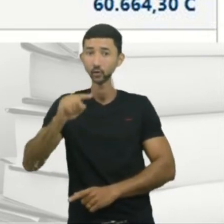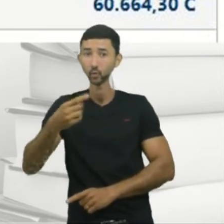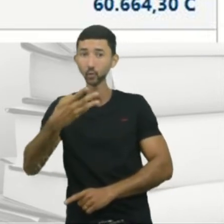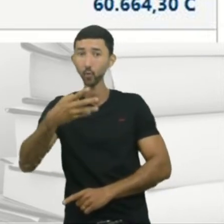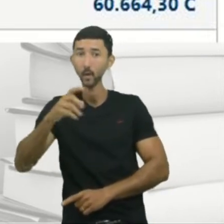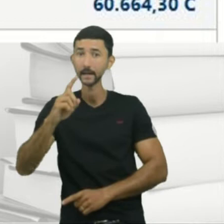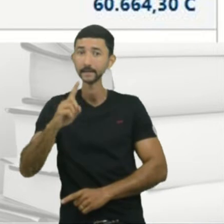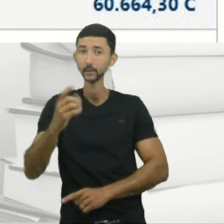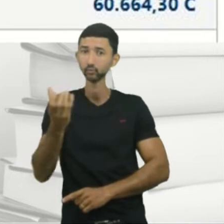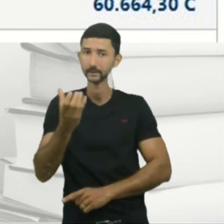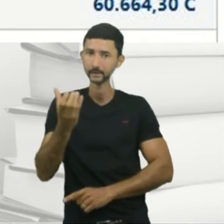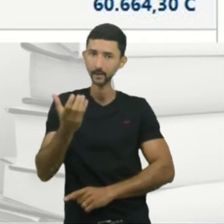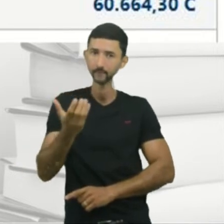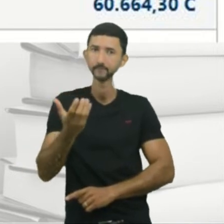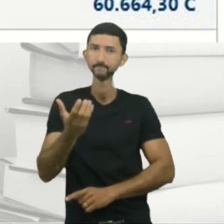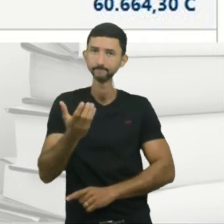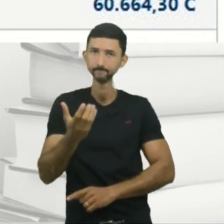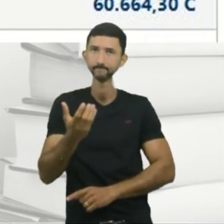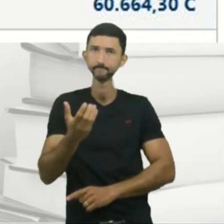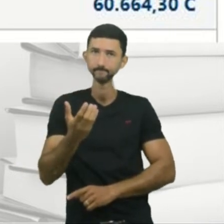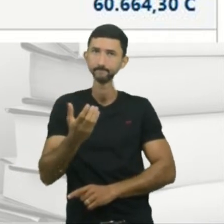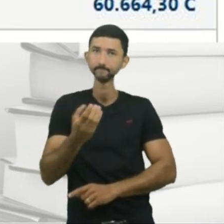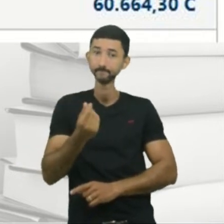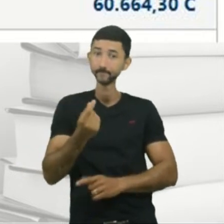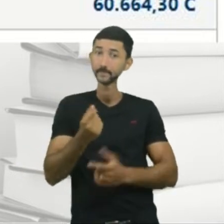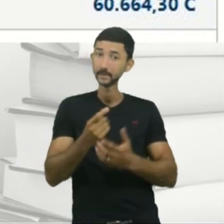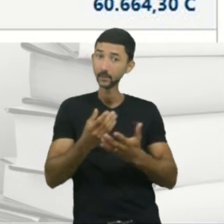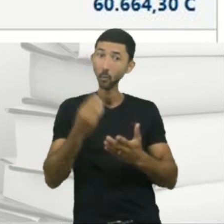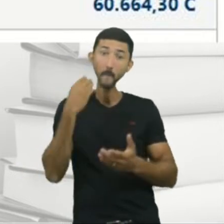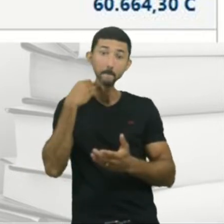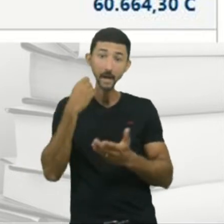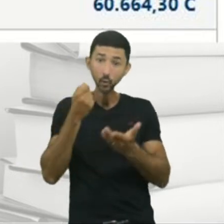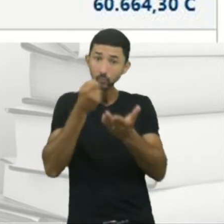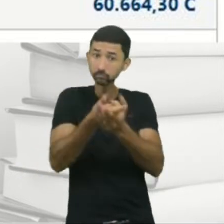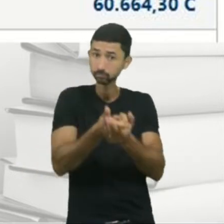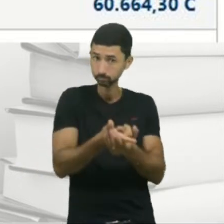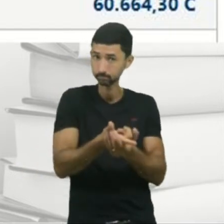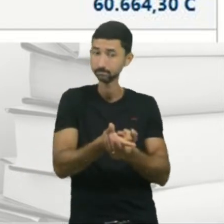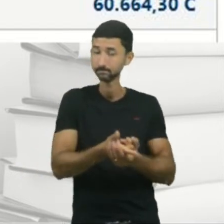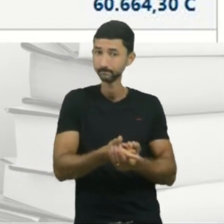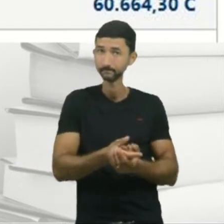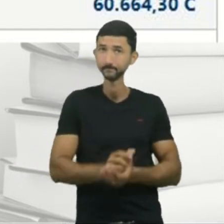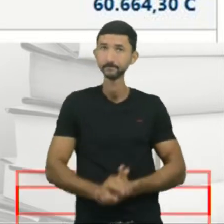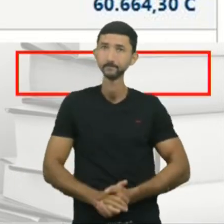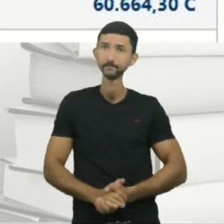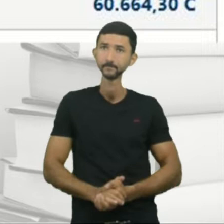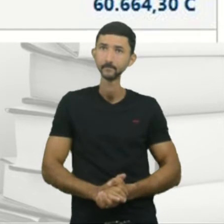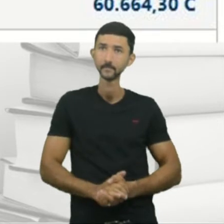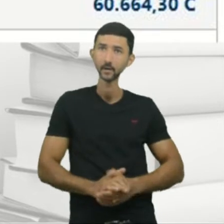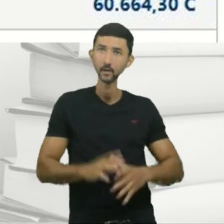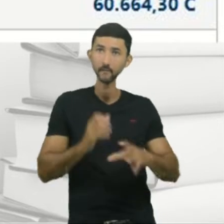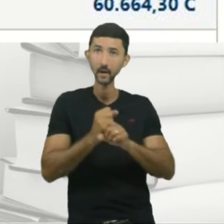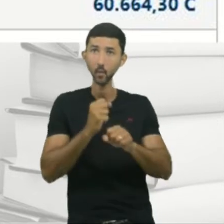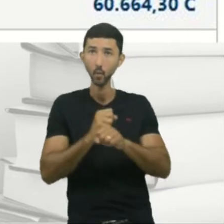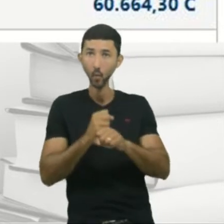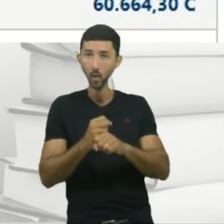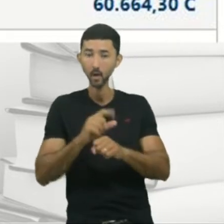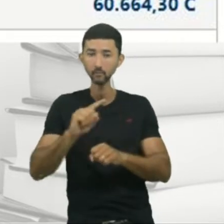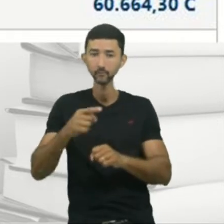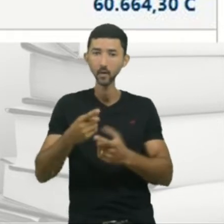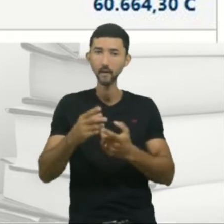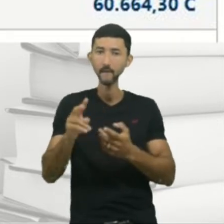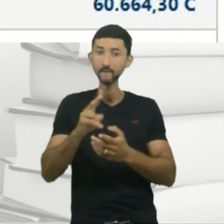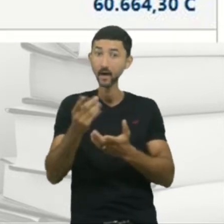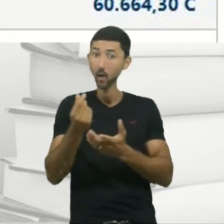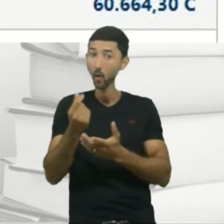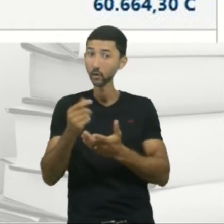R$ 72,41. Esse é o crédito que o banco pagou para ele. Com isso, ele ficou com um valor na